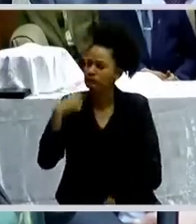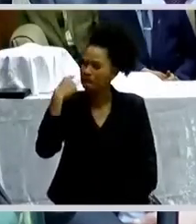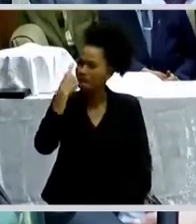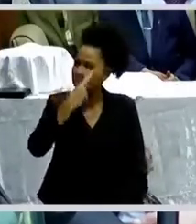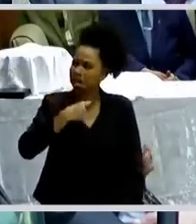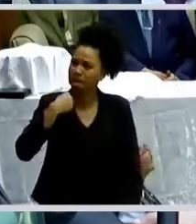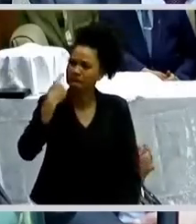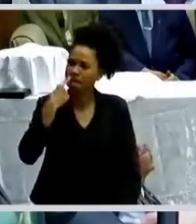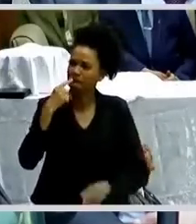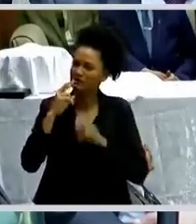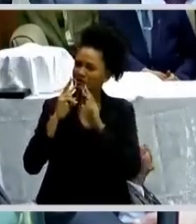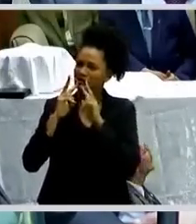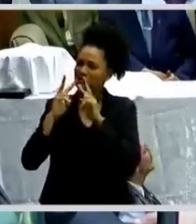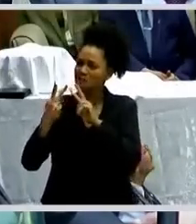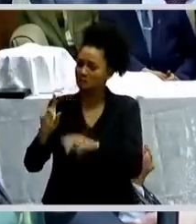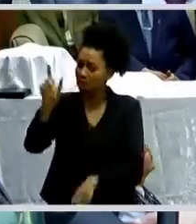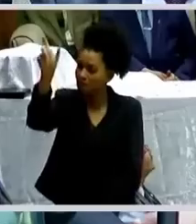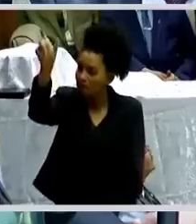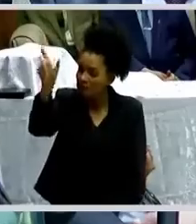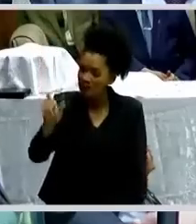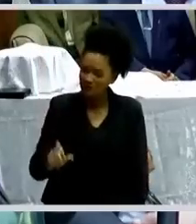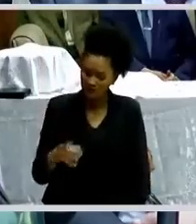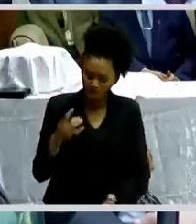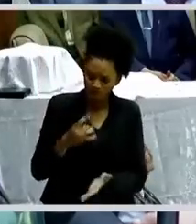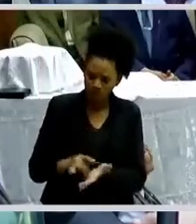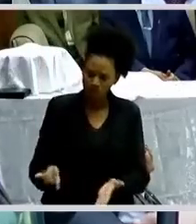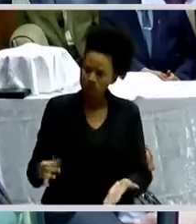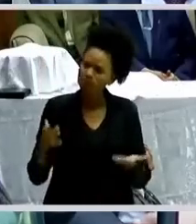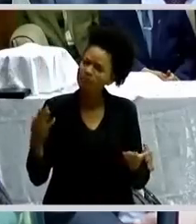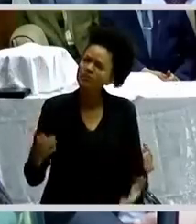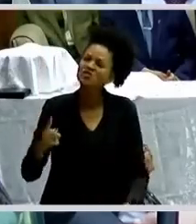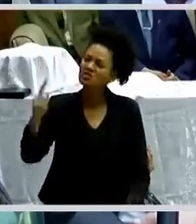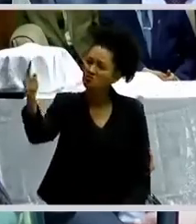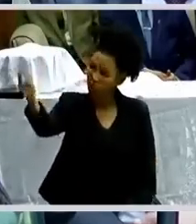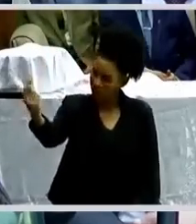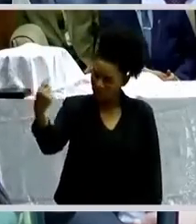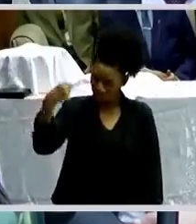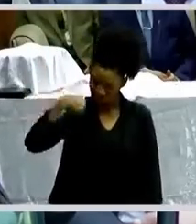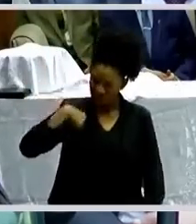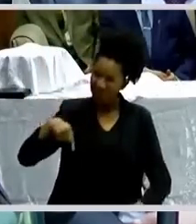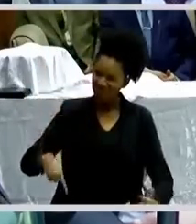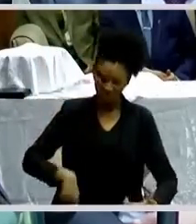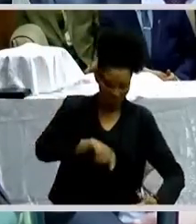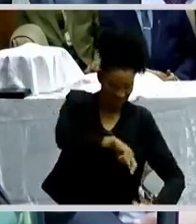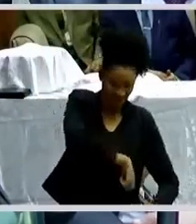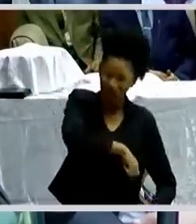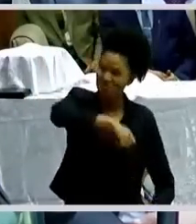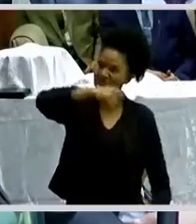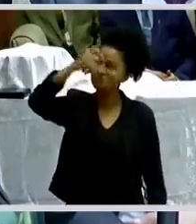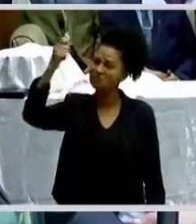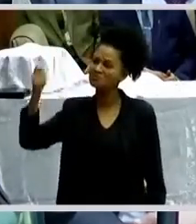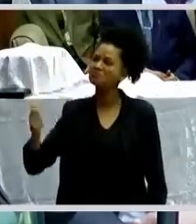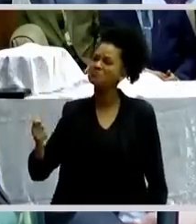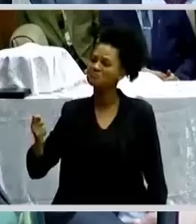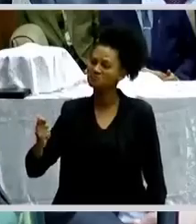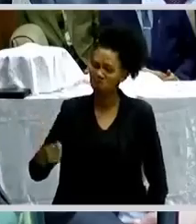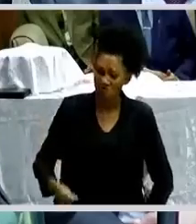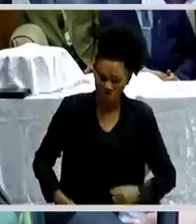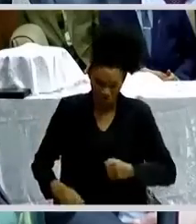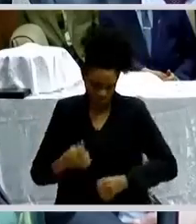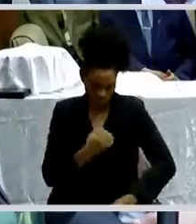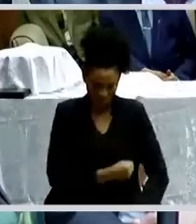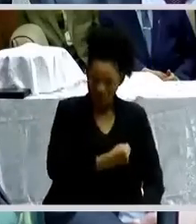do adversário, diante do inimigo, e ele diz a Golias, tu vens a mim com espada, com lanças,